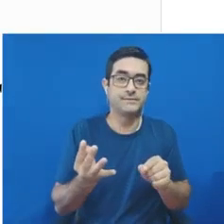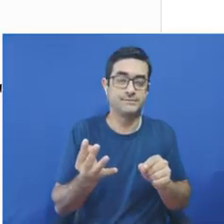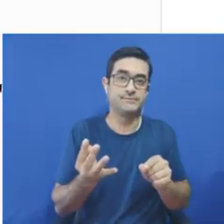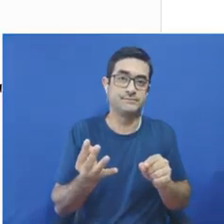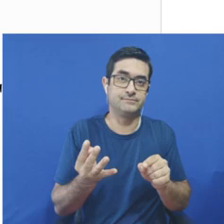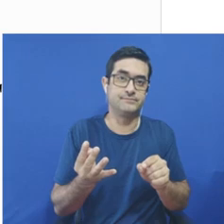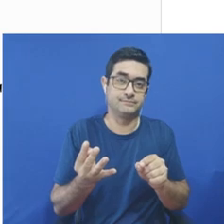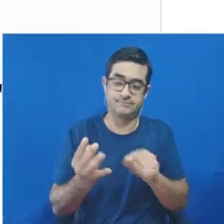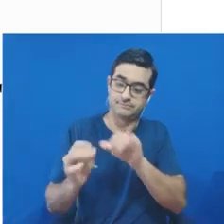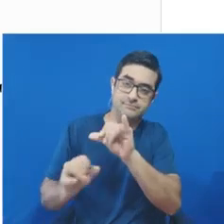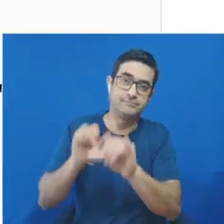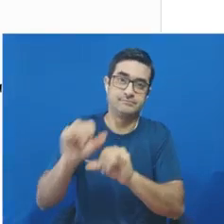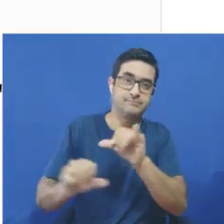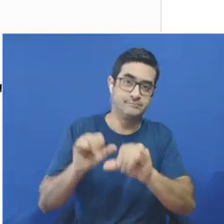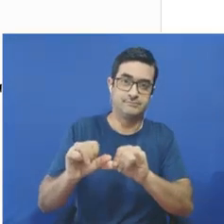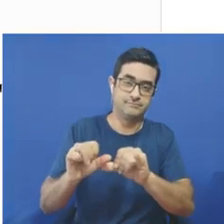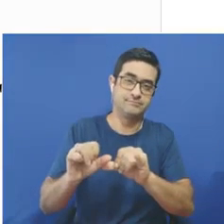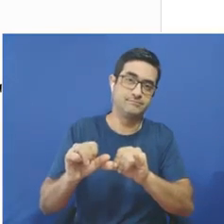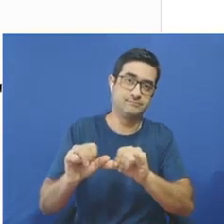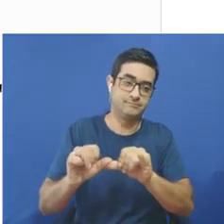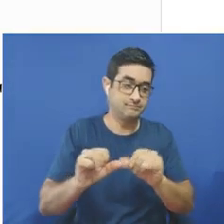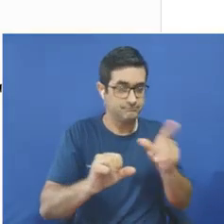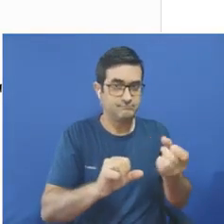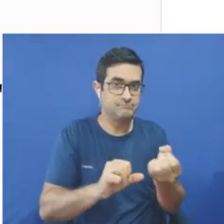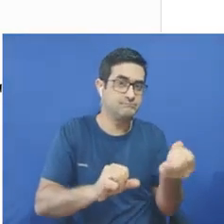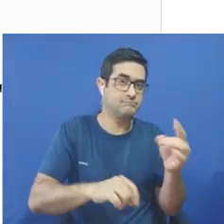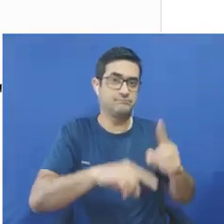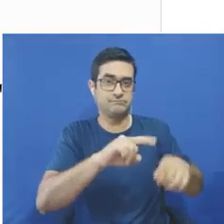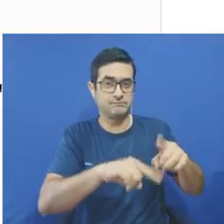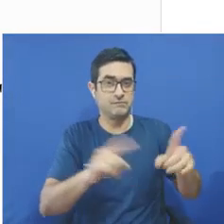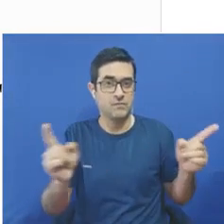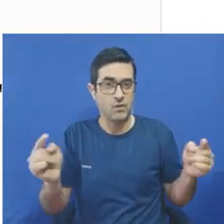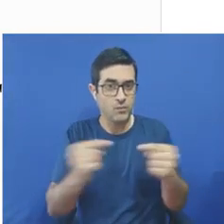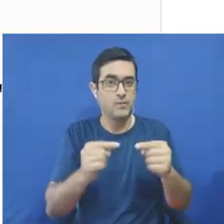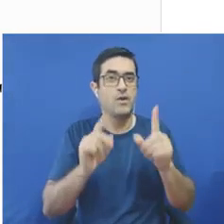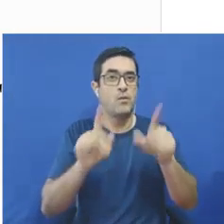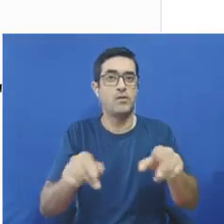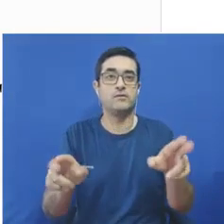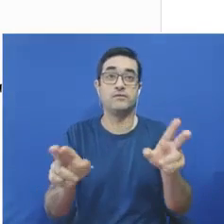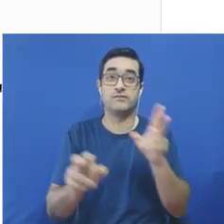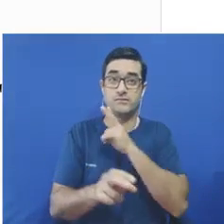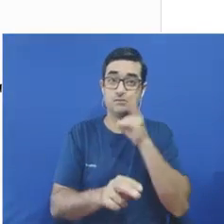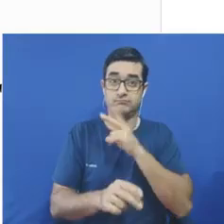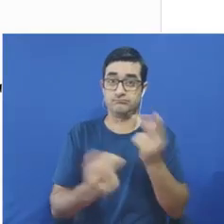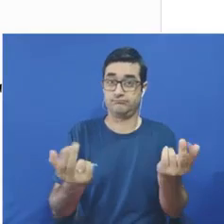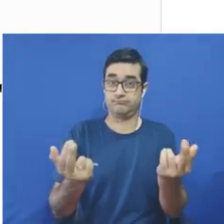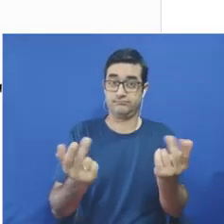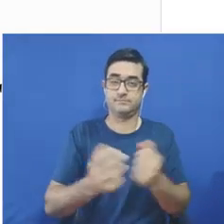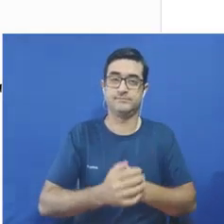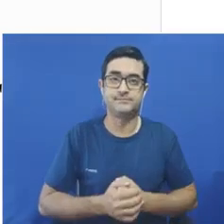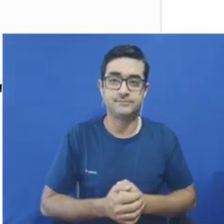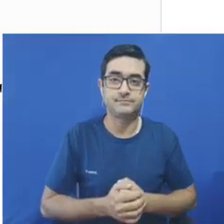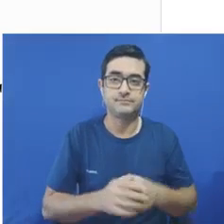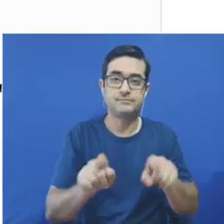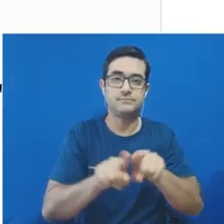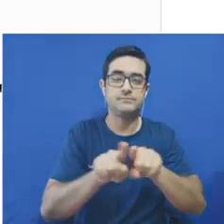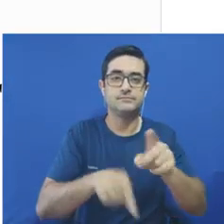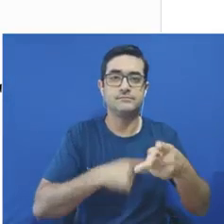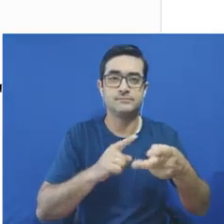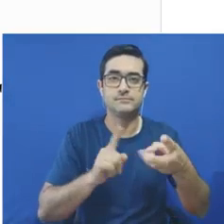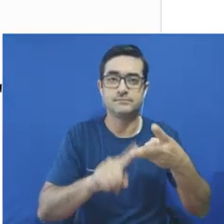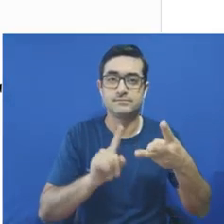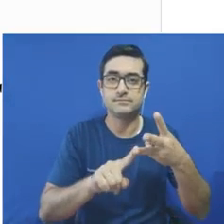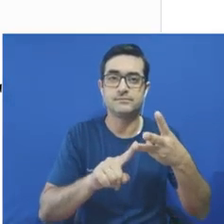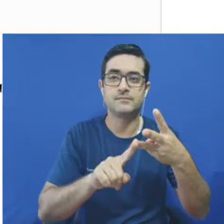mesma quantidade de reagentes sendo formados à mesma velocidade. Aqui eu tenho uma seta também